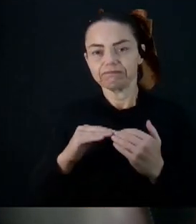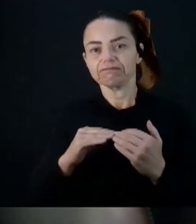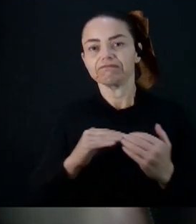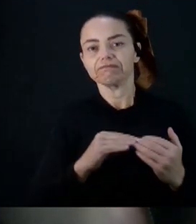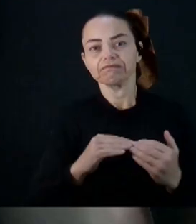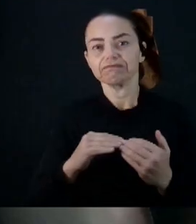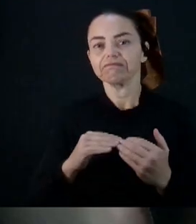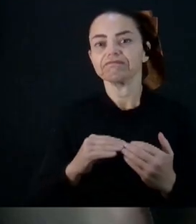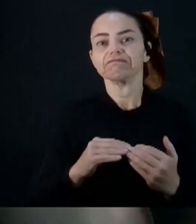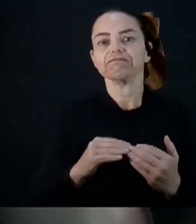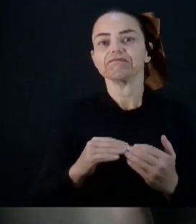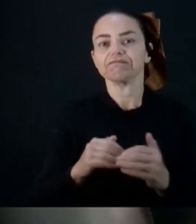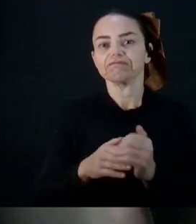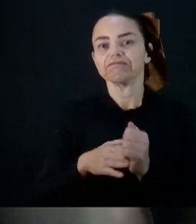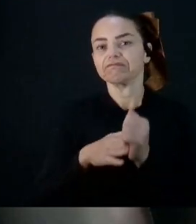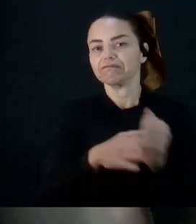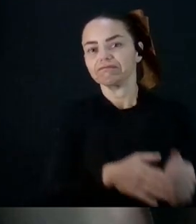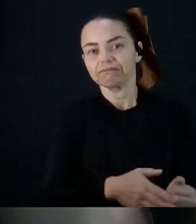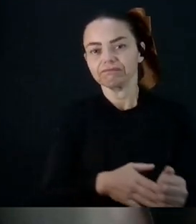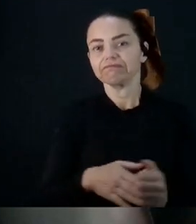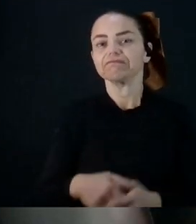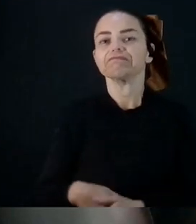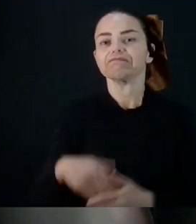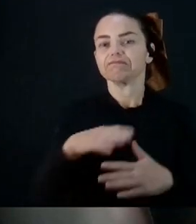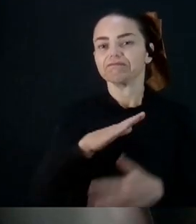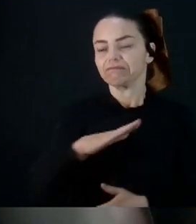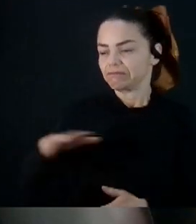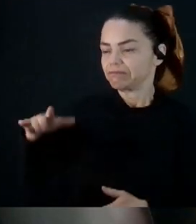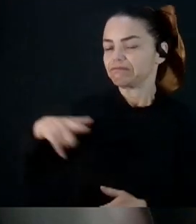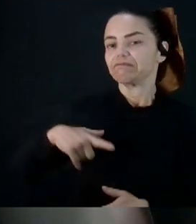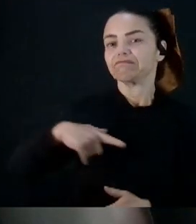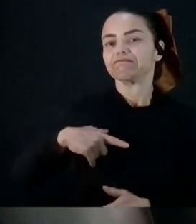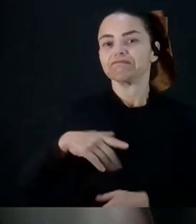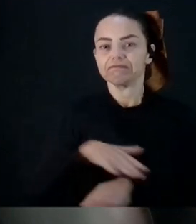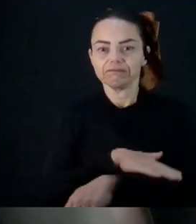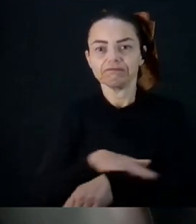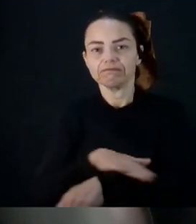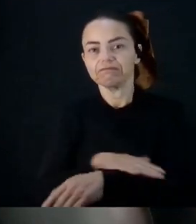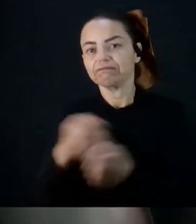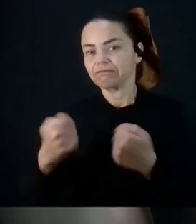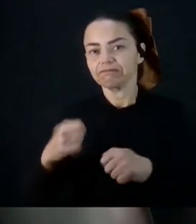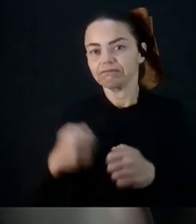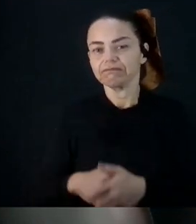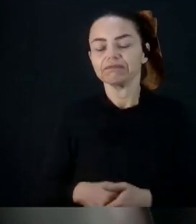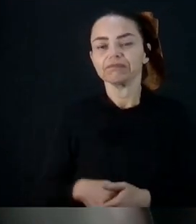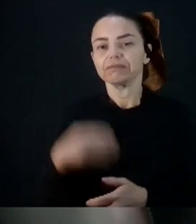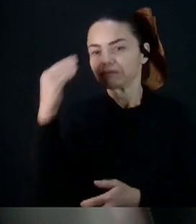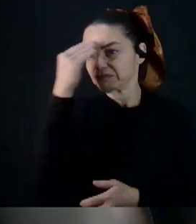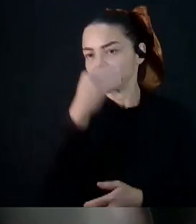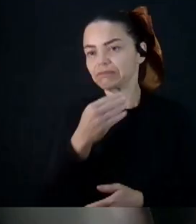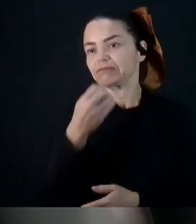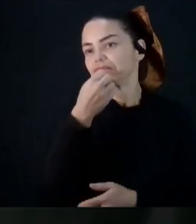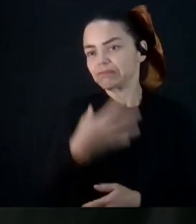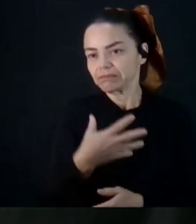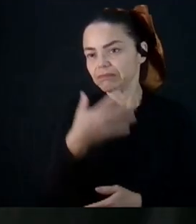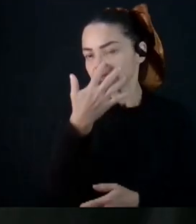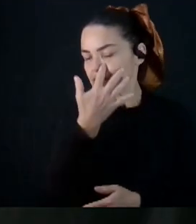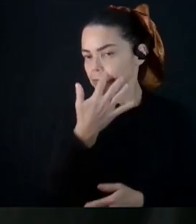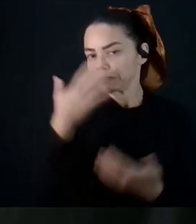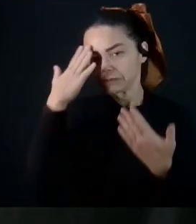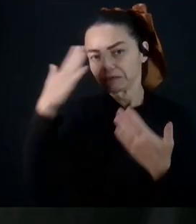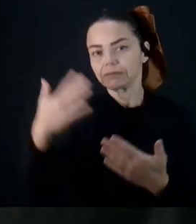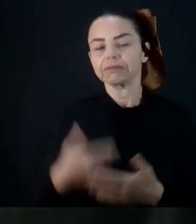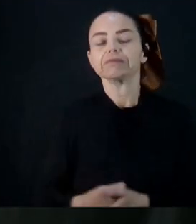nos guia, e a criança, ela tem uma pele que não necessita de cosméticos. Muito bem, obrigada,